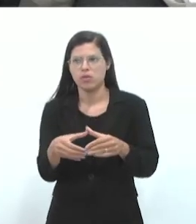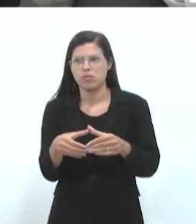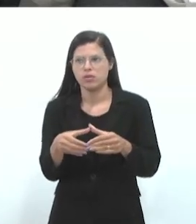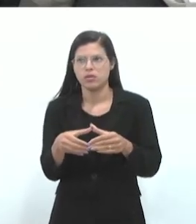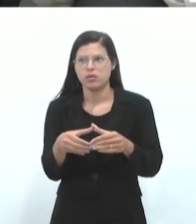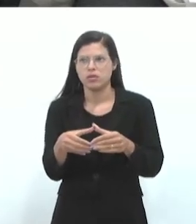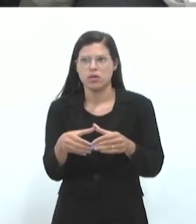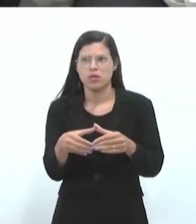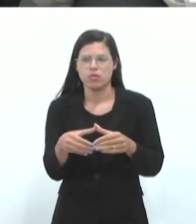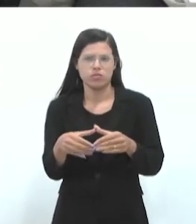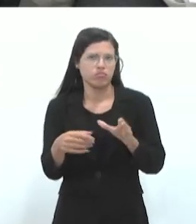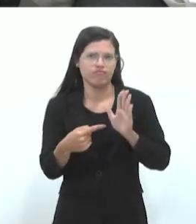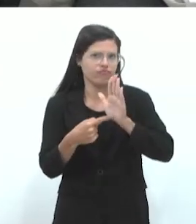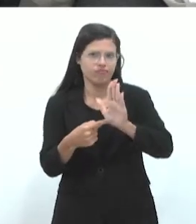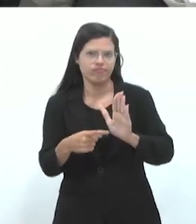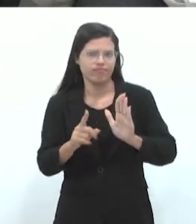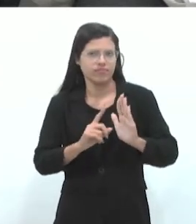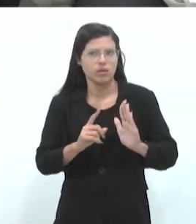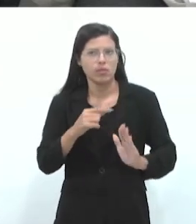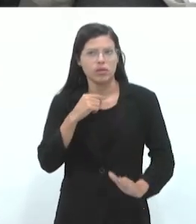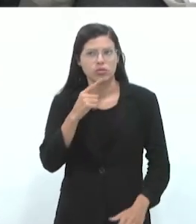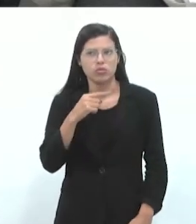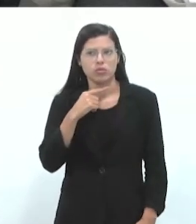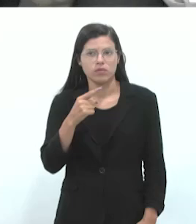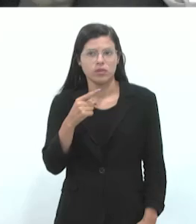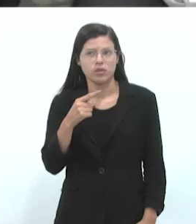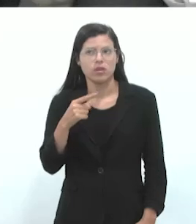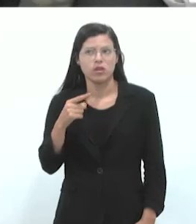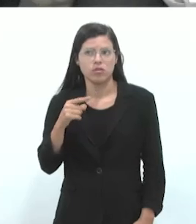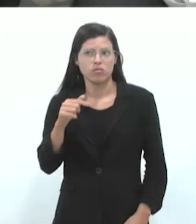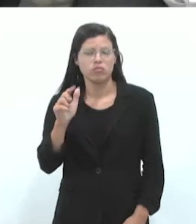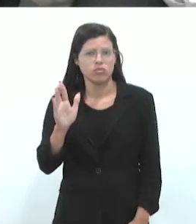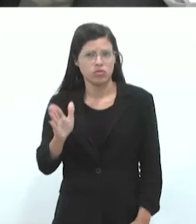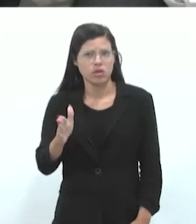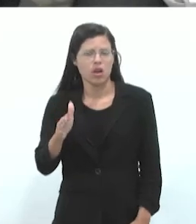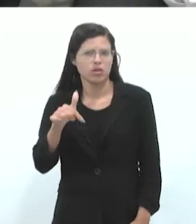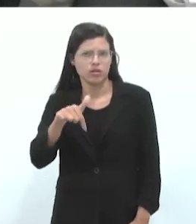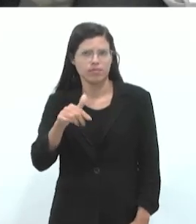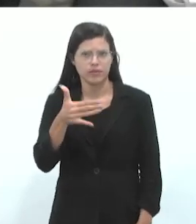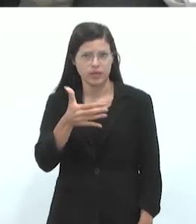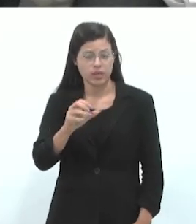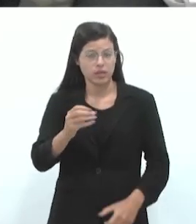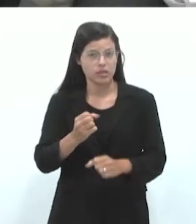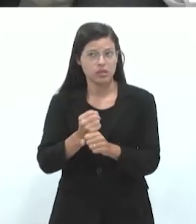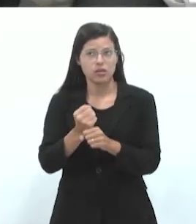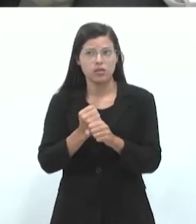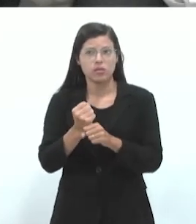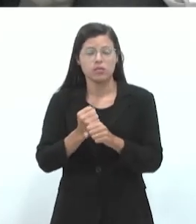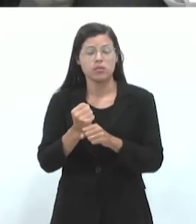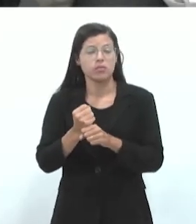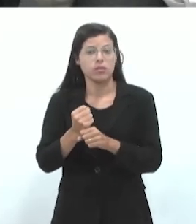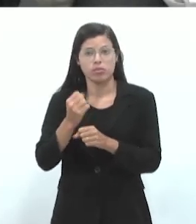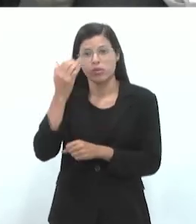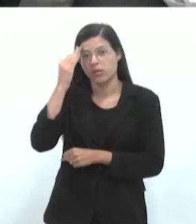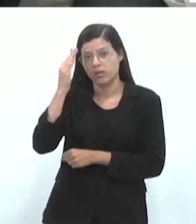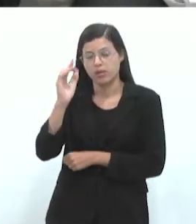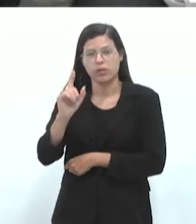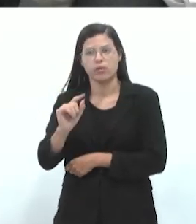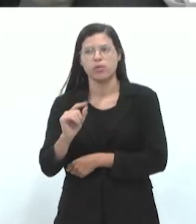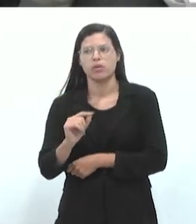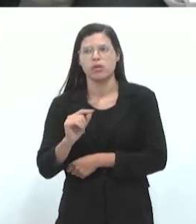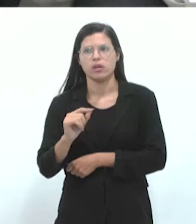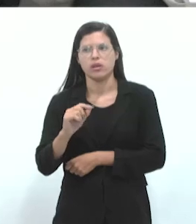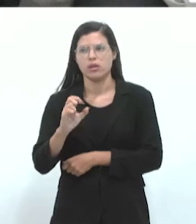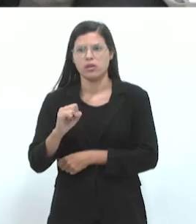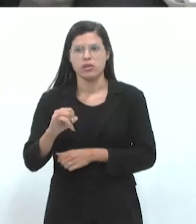apresentado. Isso é uma dúvida, eu estou aqui no parlamento há 10 anos, e isso é uma dúvida. Por quê? Porque a compreensão que eu tenho é que, mesmo quando a emenda